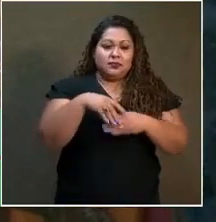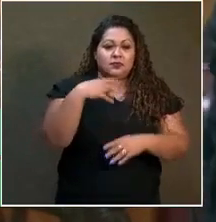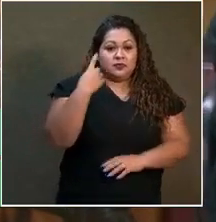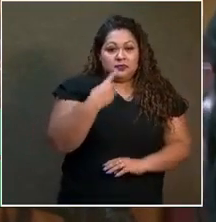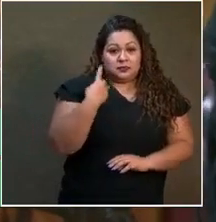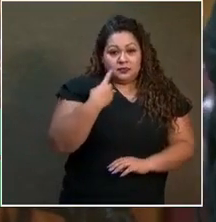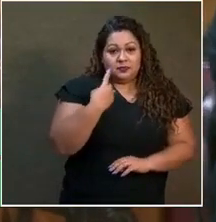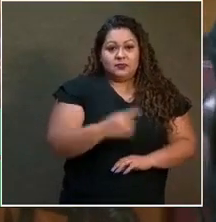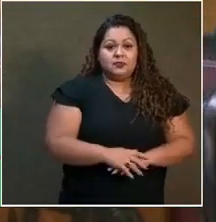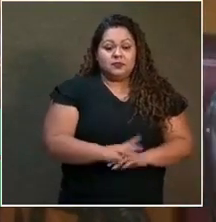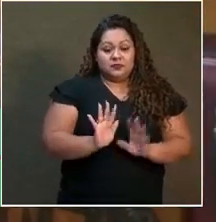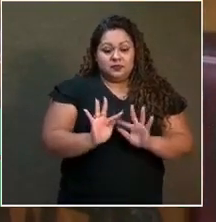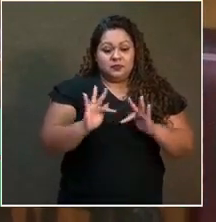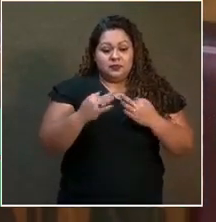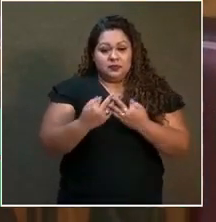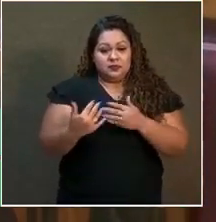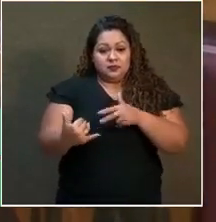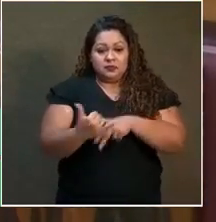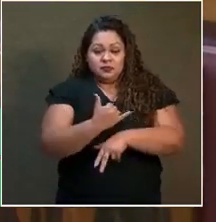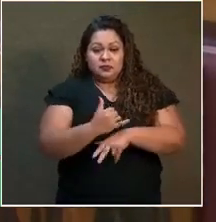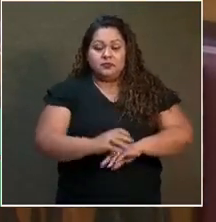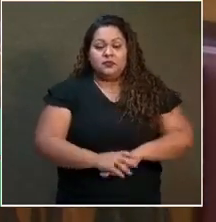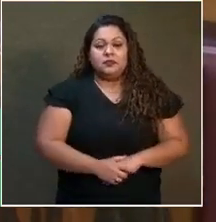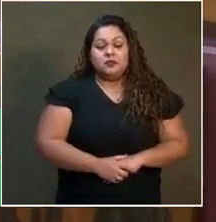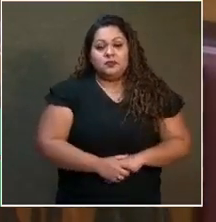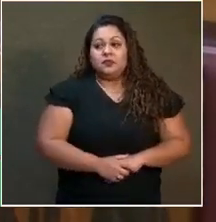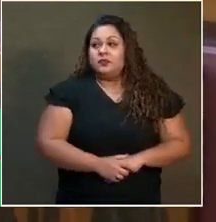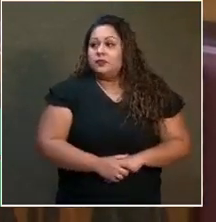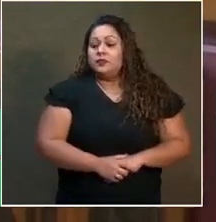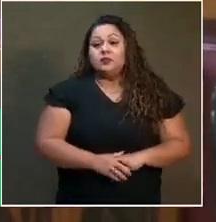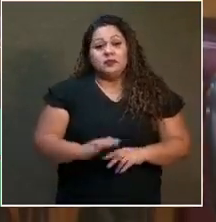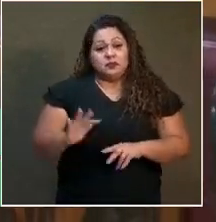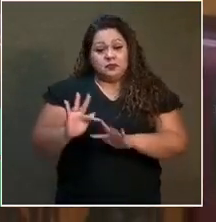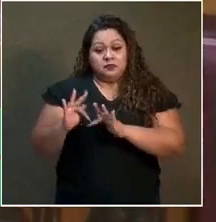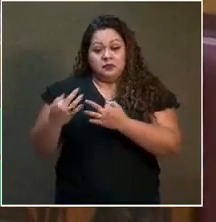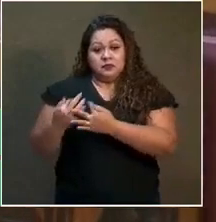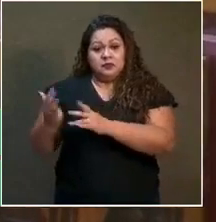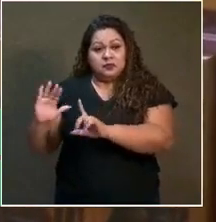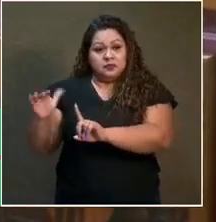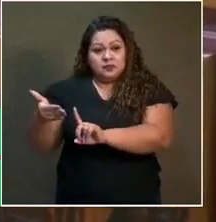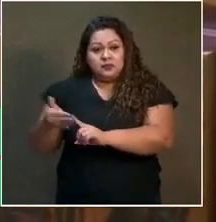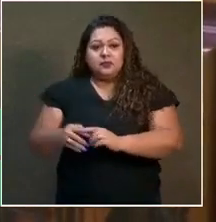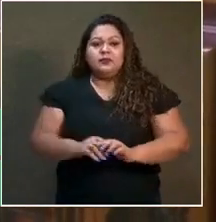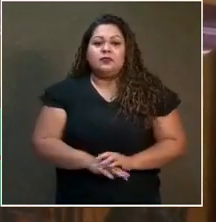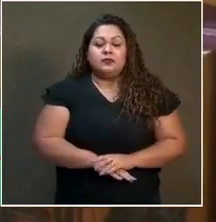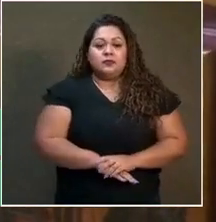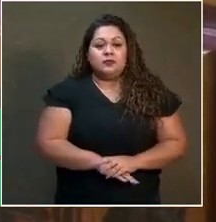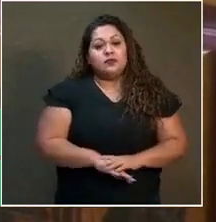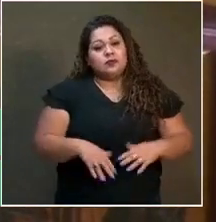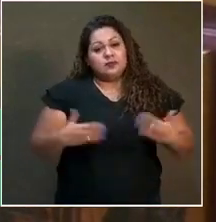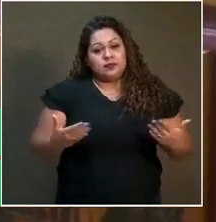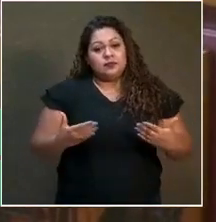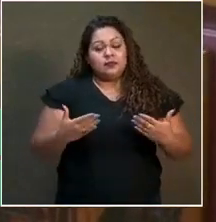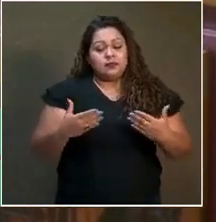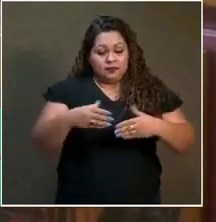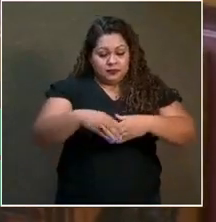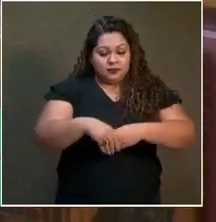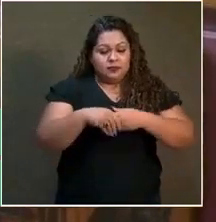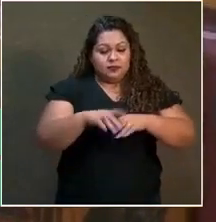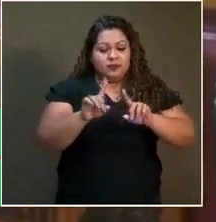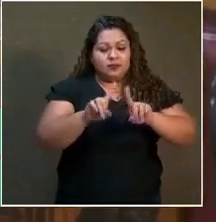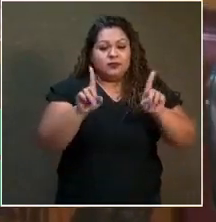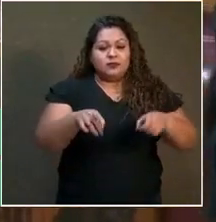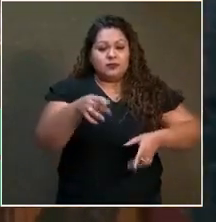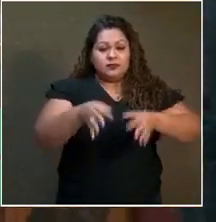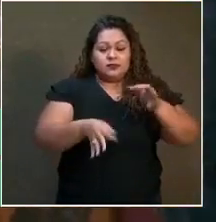advogados, a família da vítima, família do réu. Gostaria de cumprimentar os servidores da